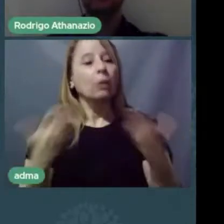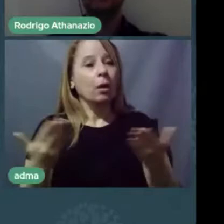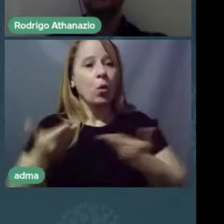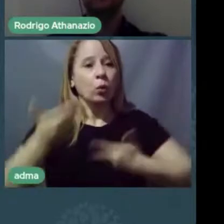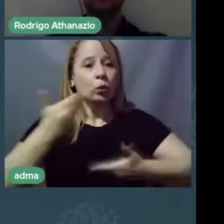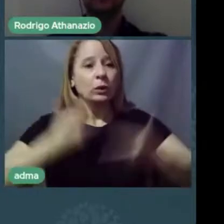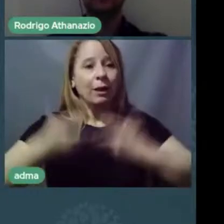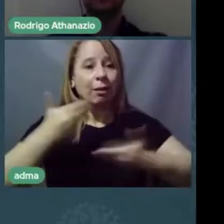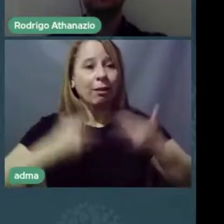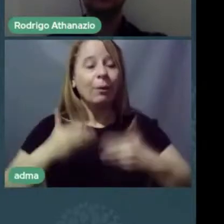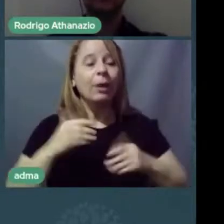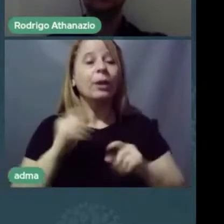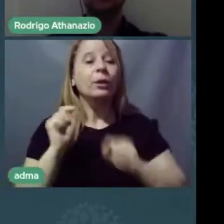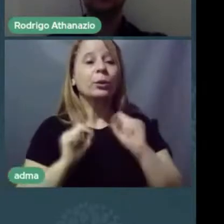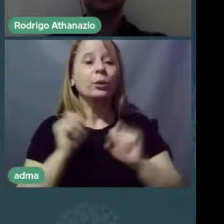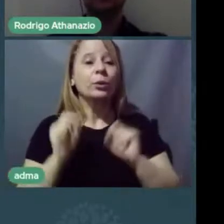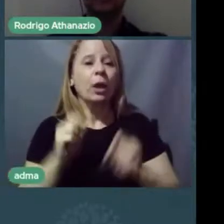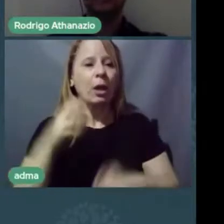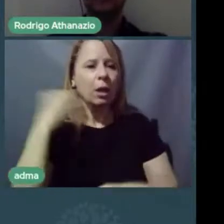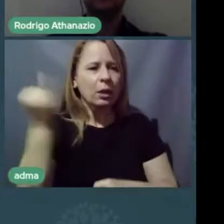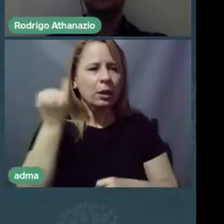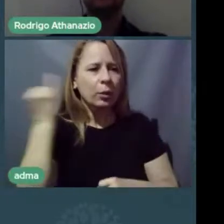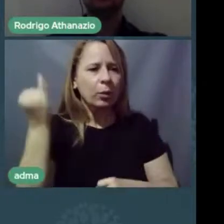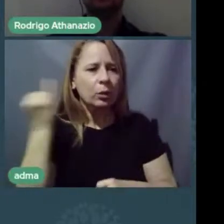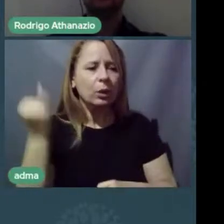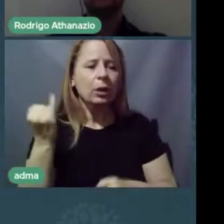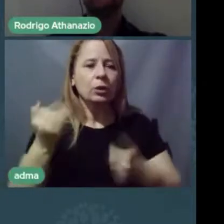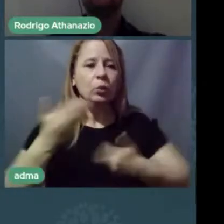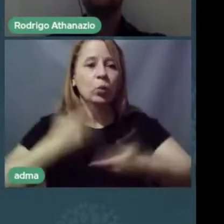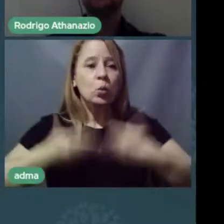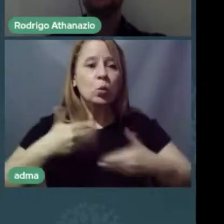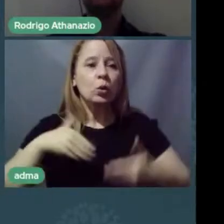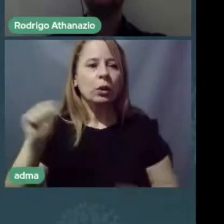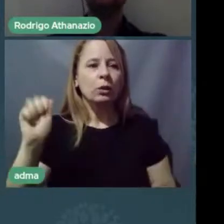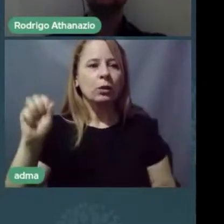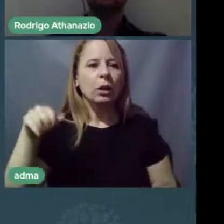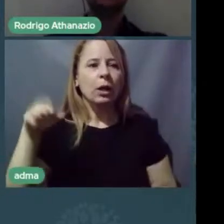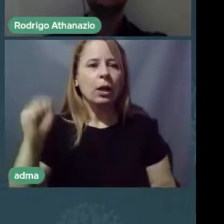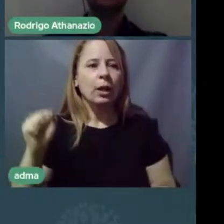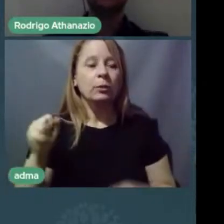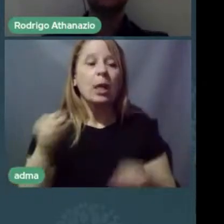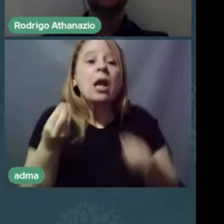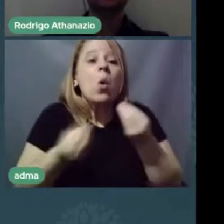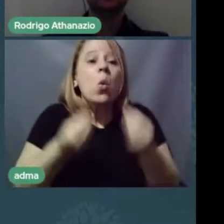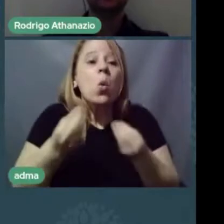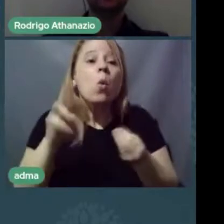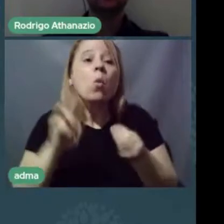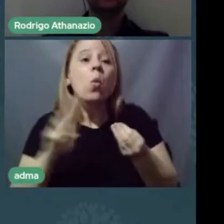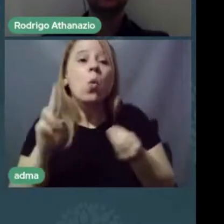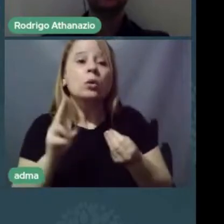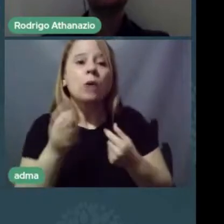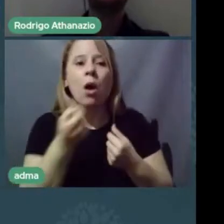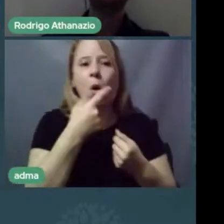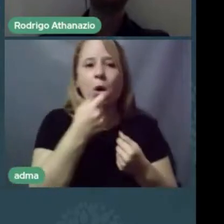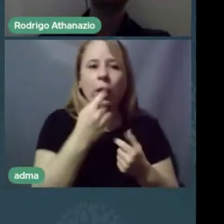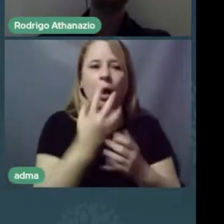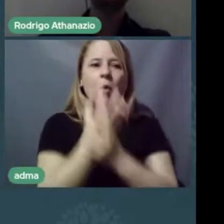tipo de tratamento é importante no manejo da asma e, sobretudo, a via que a gente usa esse tratamento é importante.